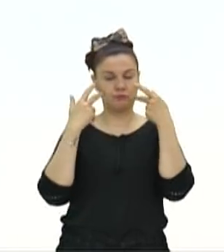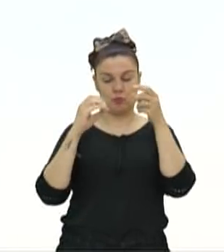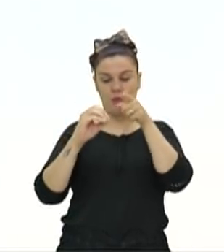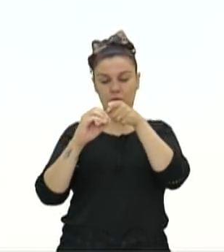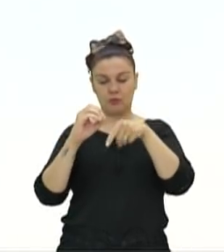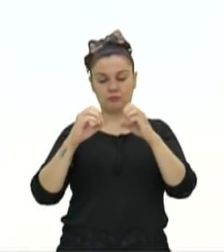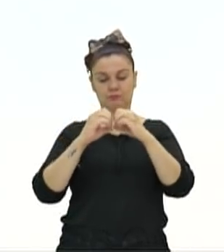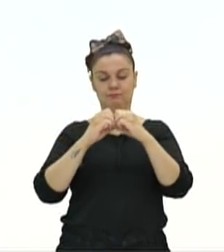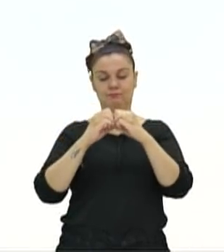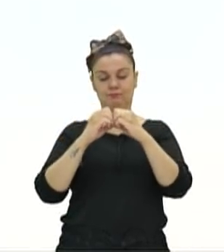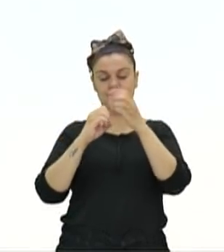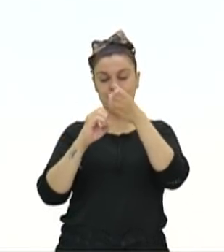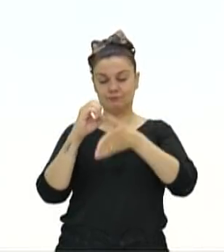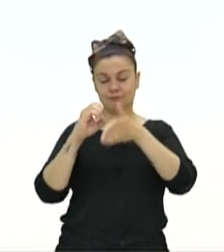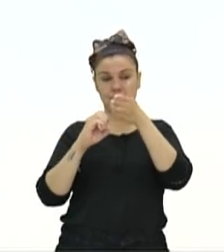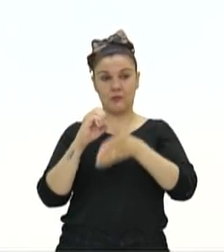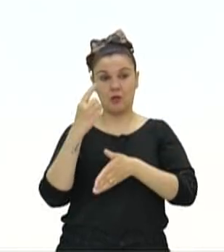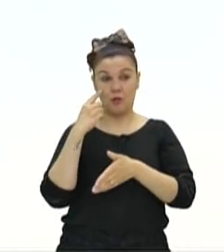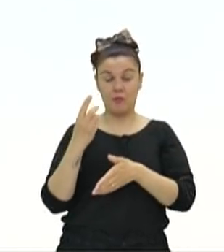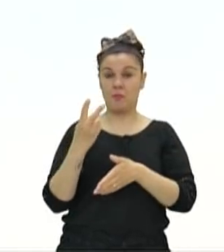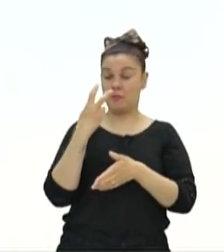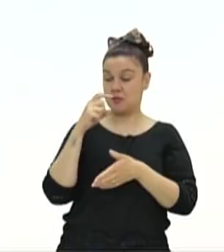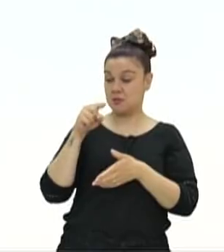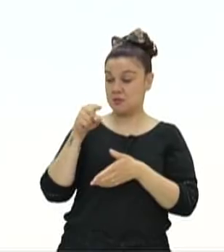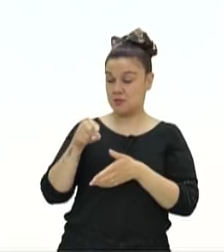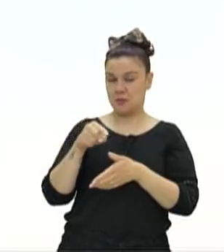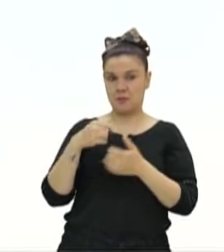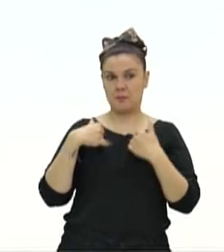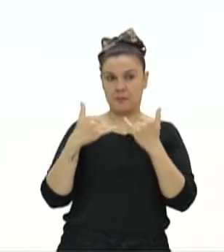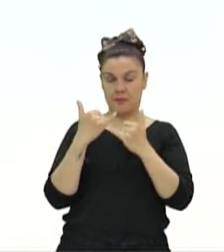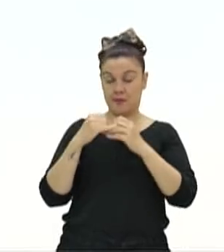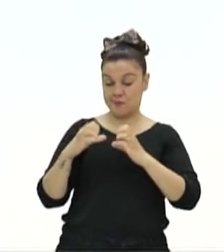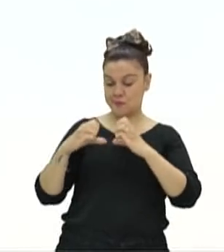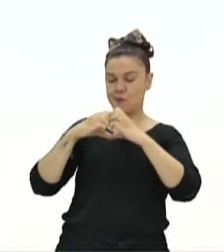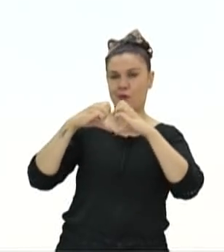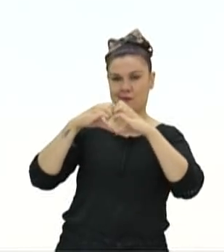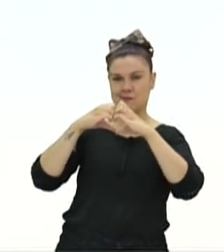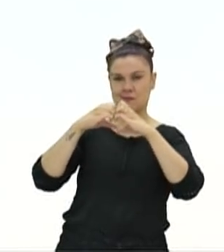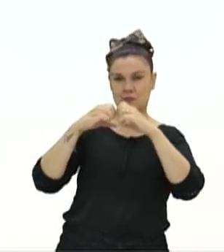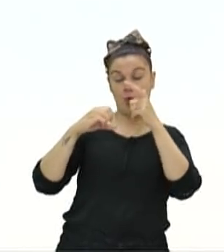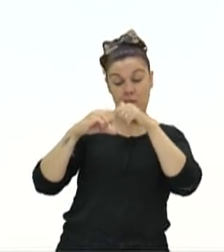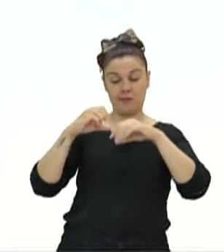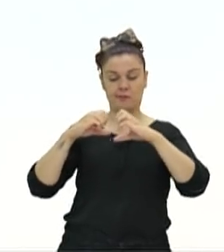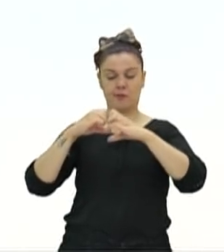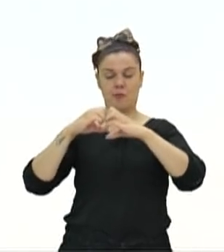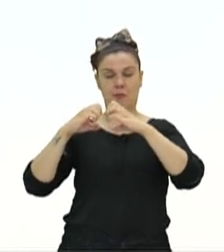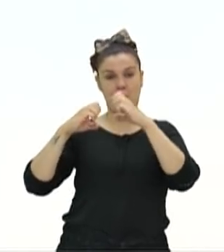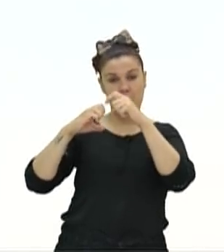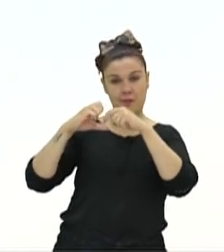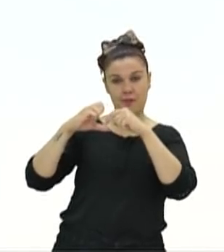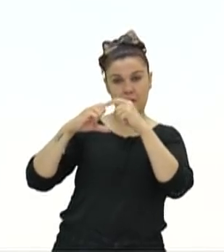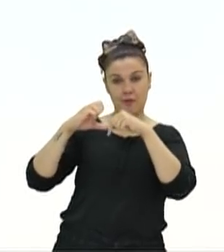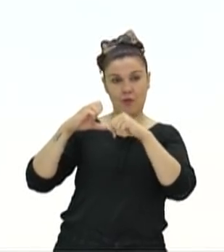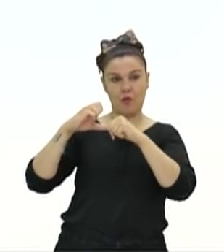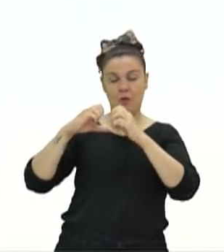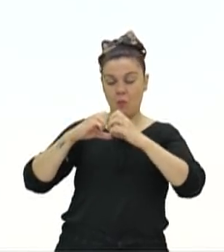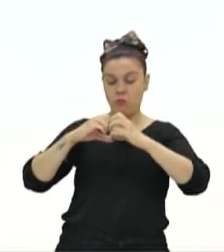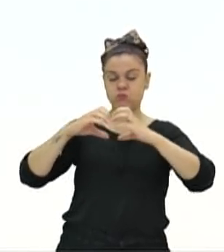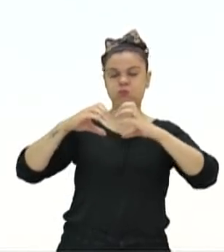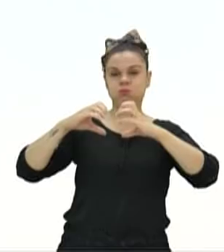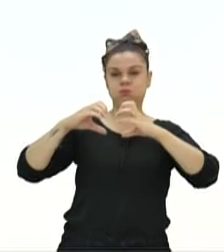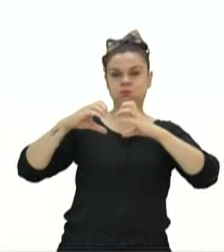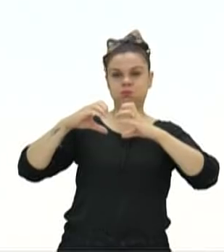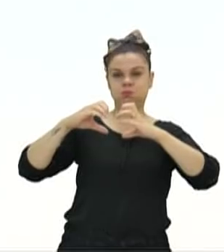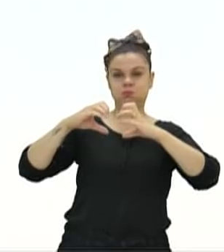tranquilamente. Nesta situação, percebam, parece um coração, mas isso aqui é a próstata, tá? Percebam que a próstata está bem